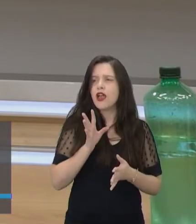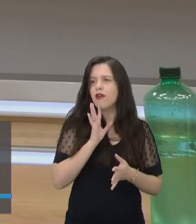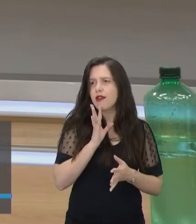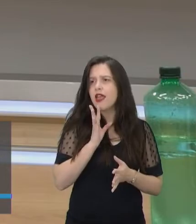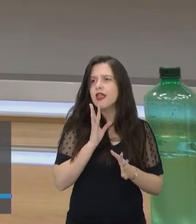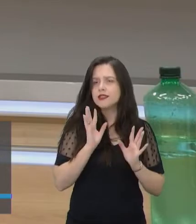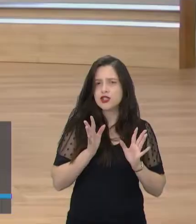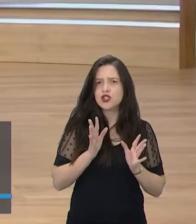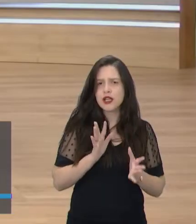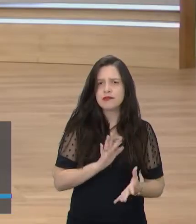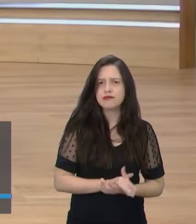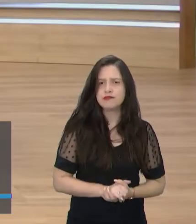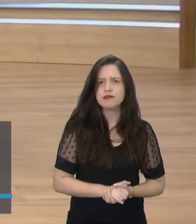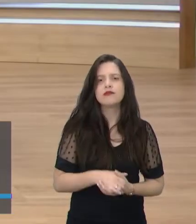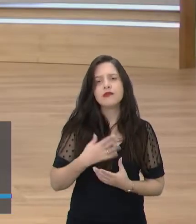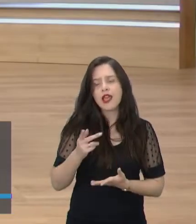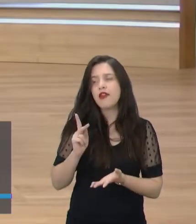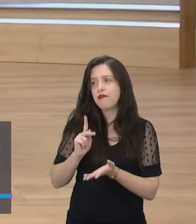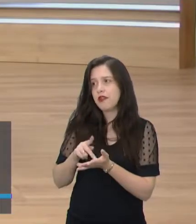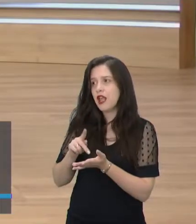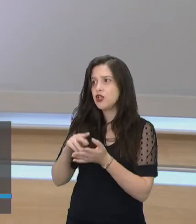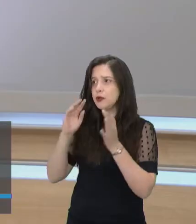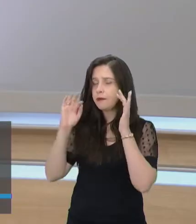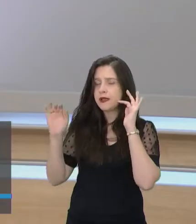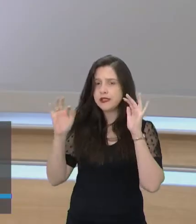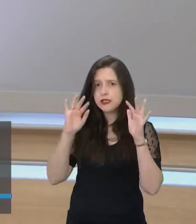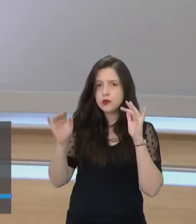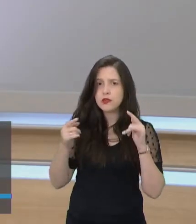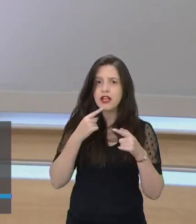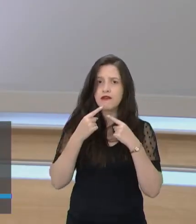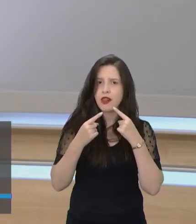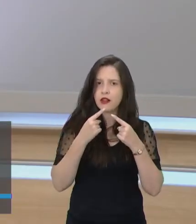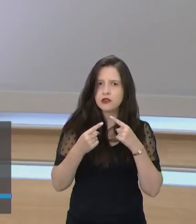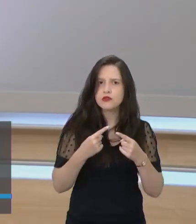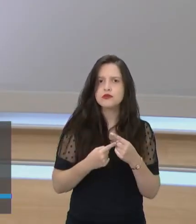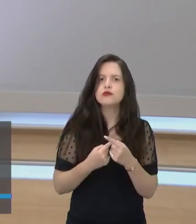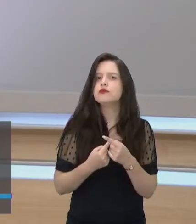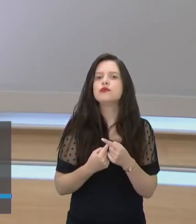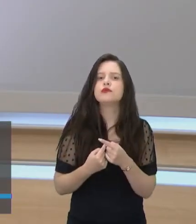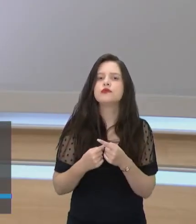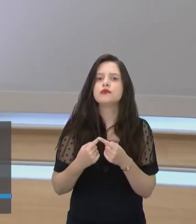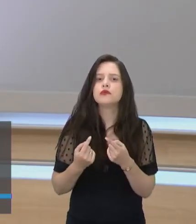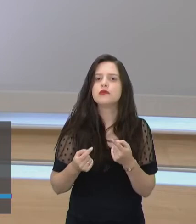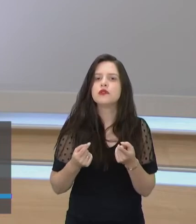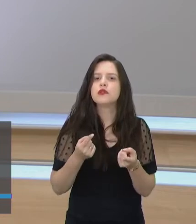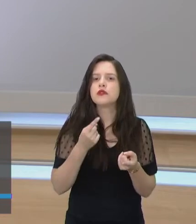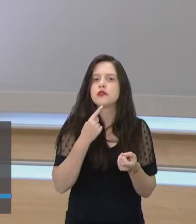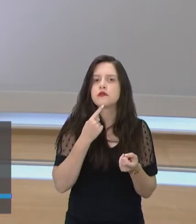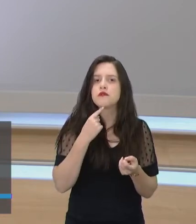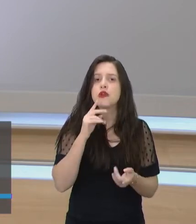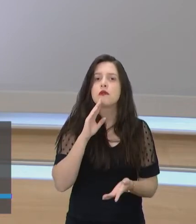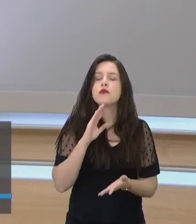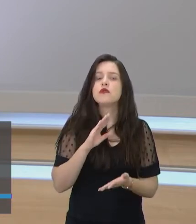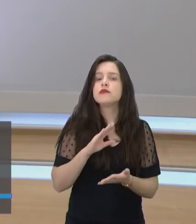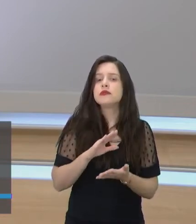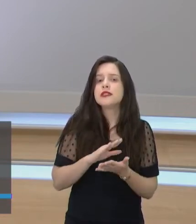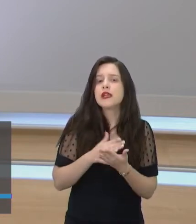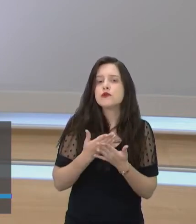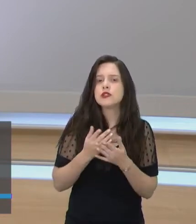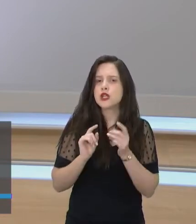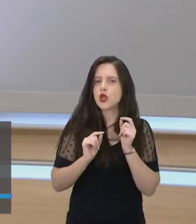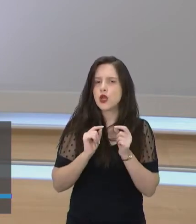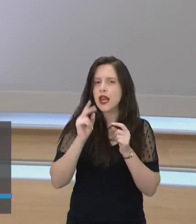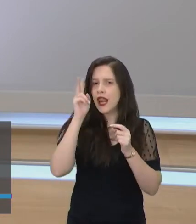lixo. E pensando que, assim, a gente está falando, vamos dizer, vamos colocar 1 quilo, vai. Lembrando que,